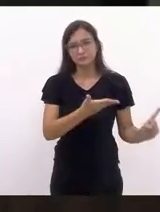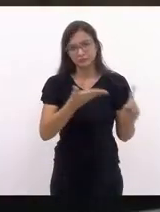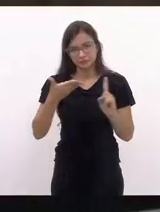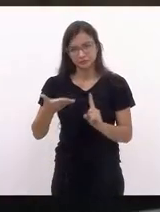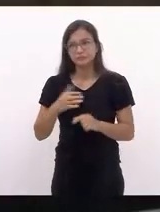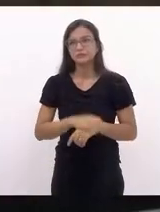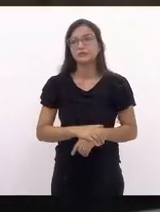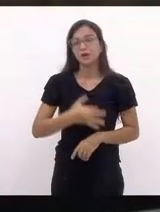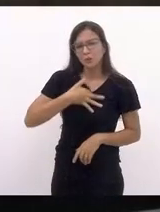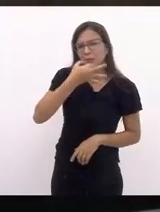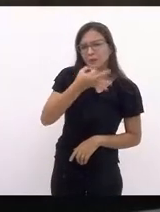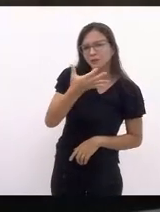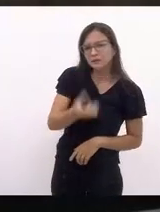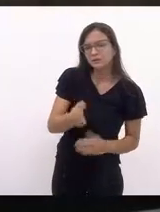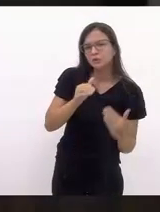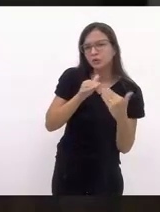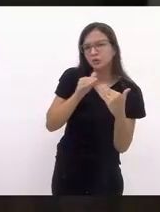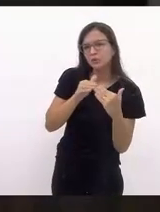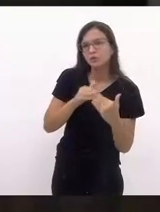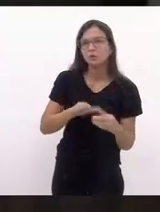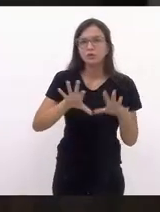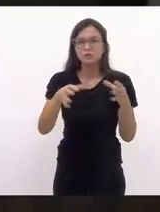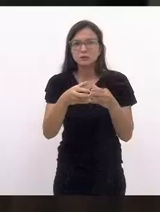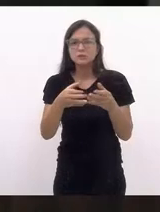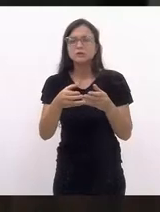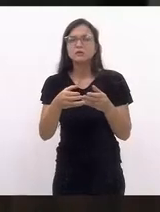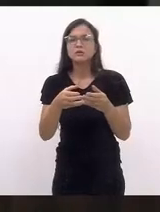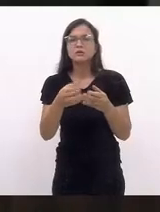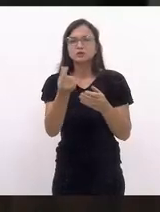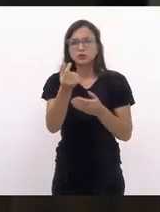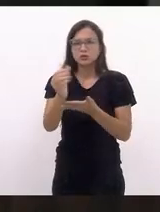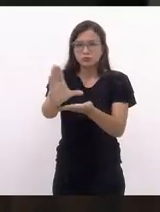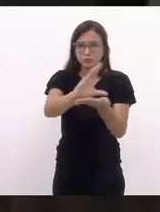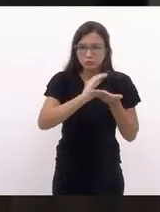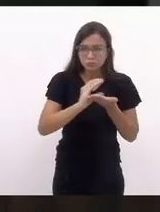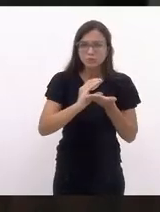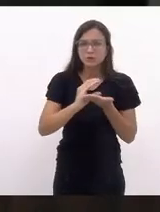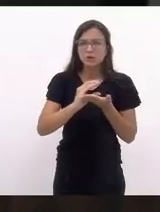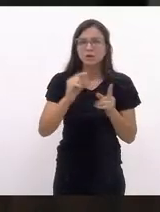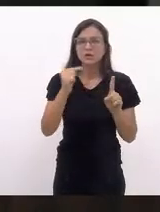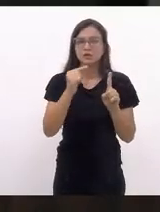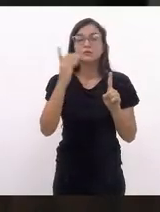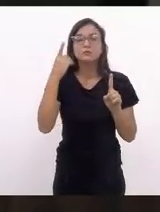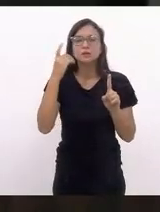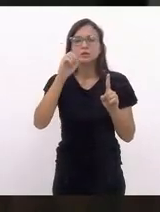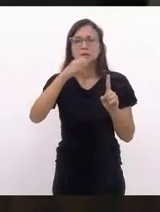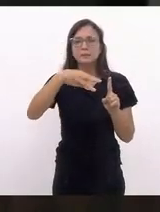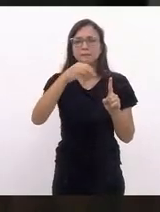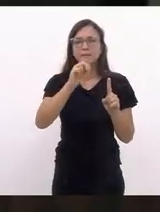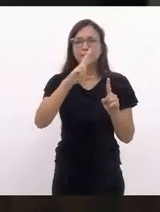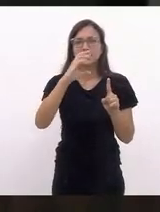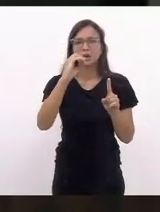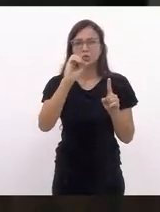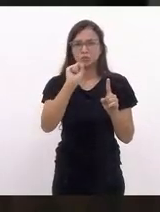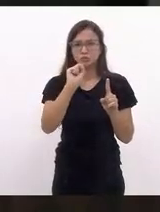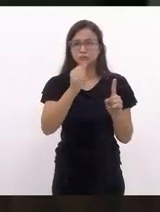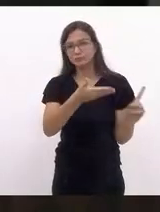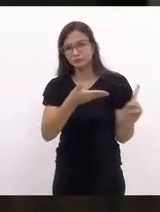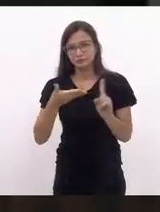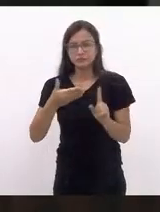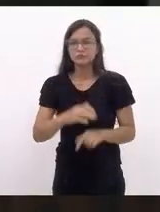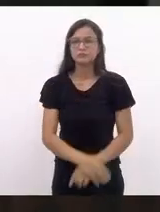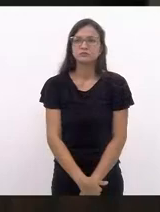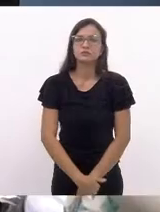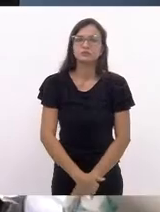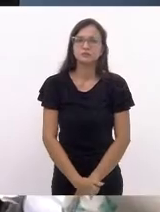o parecer favorável seu presidente são de orçamento Deputado Marcus Miller estado Marcus Miller